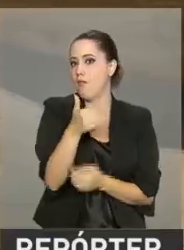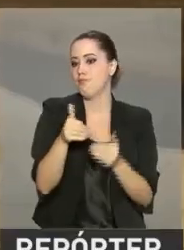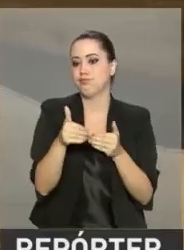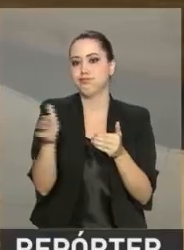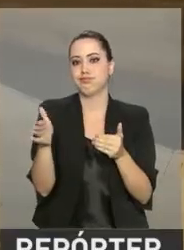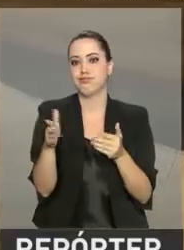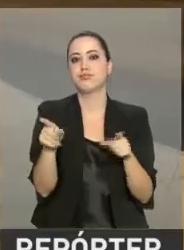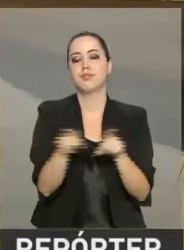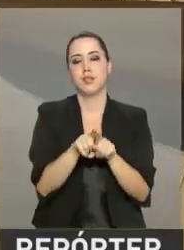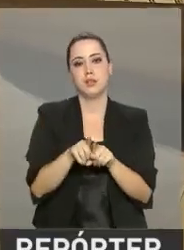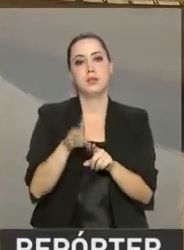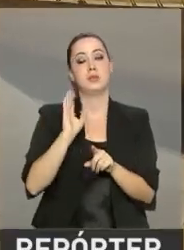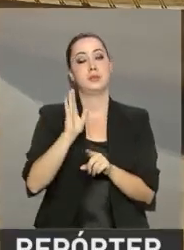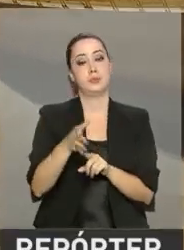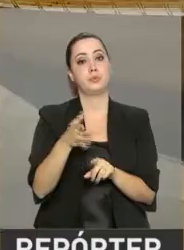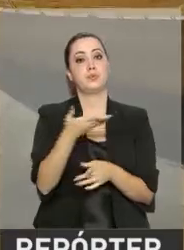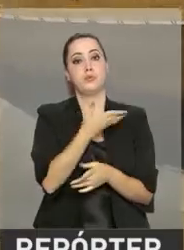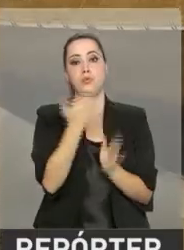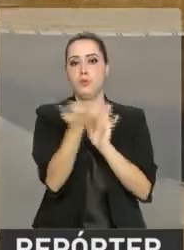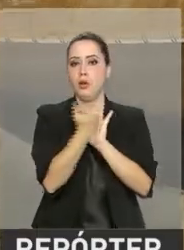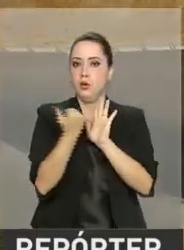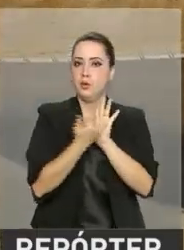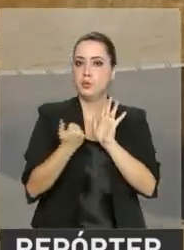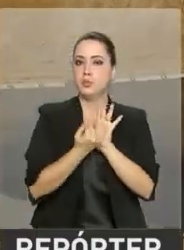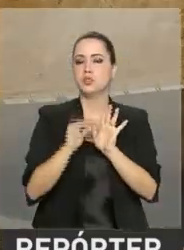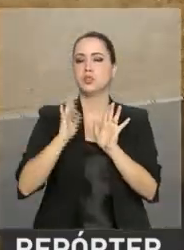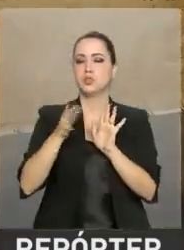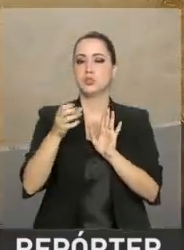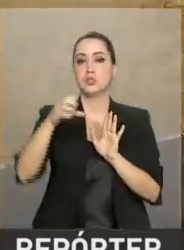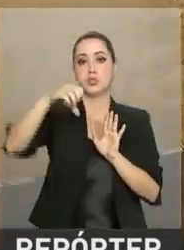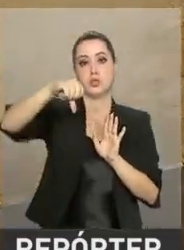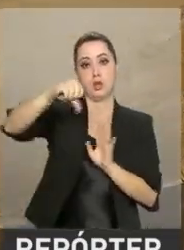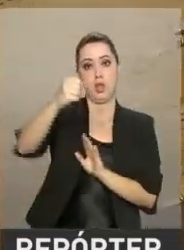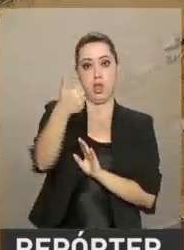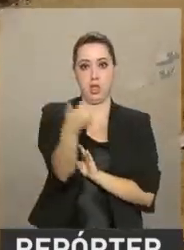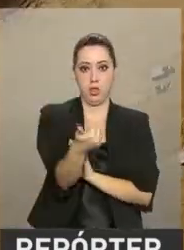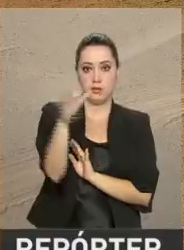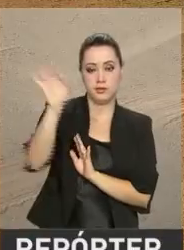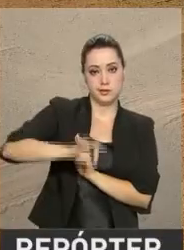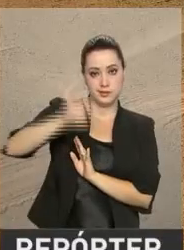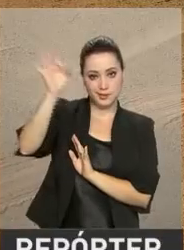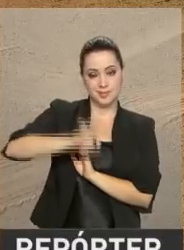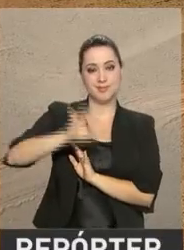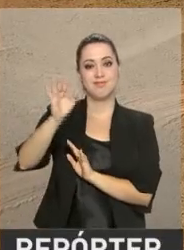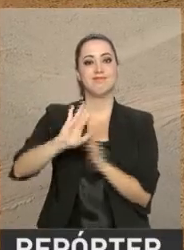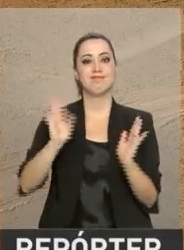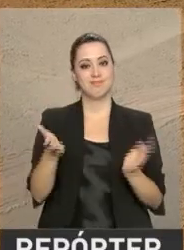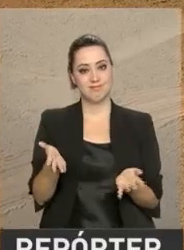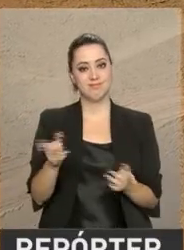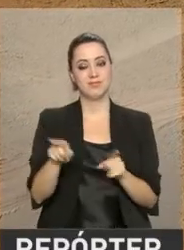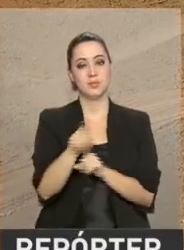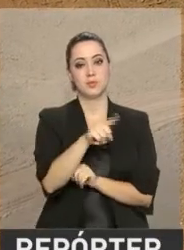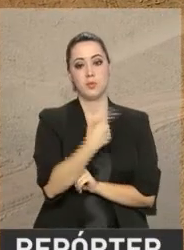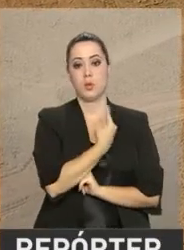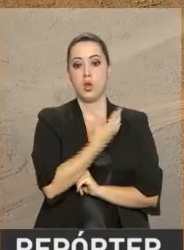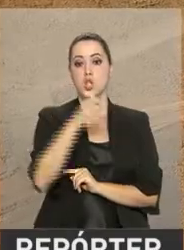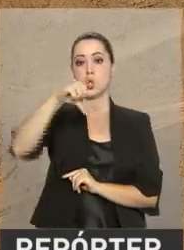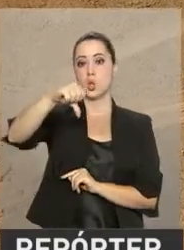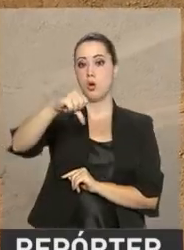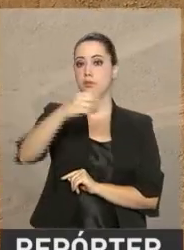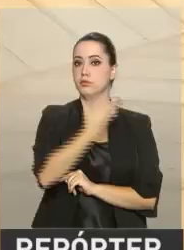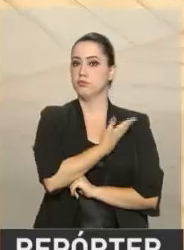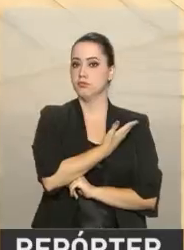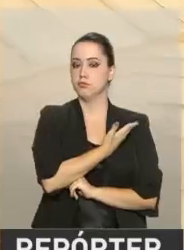sendo finalizada o projeto já está com cerca de 91 por cento de execução essa é uma das nove estações de bombeamento